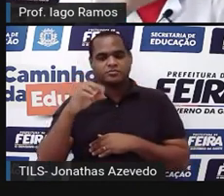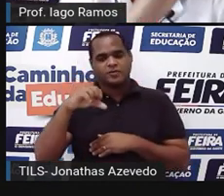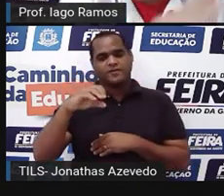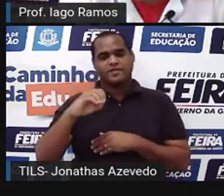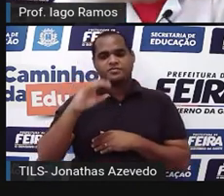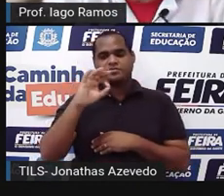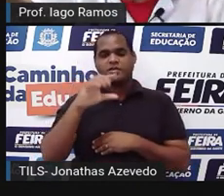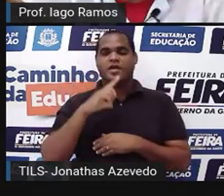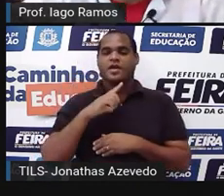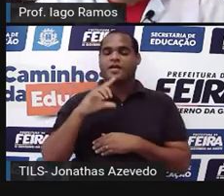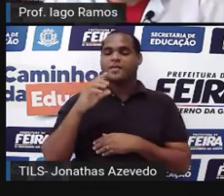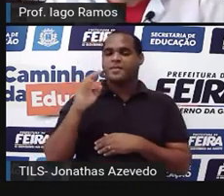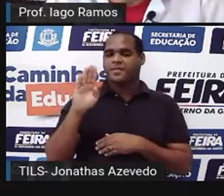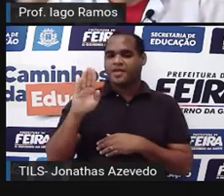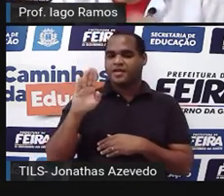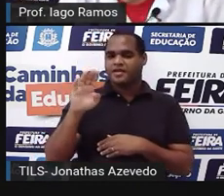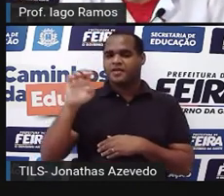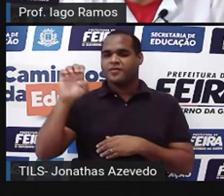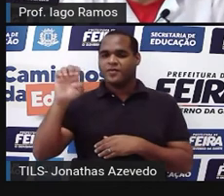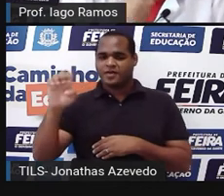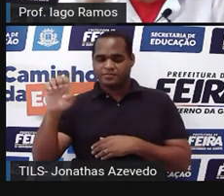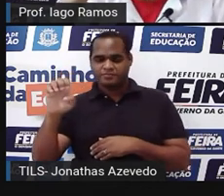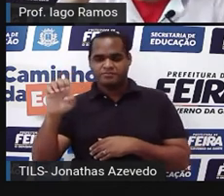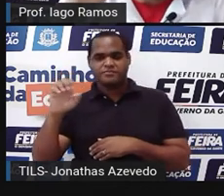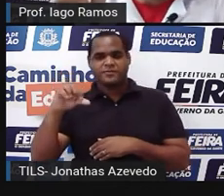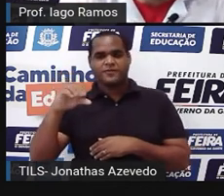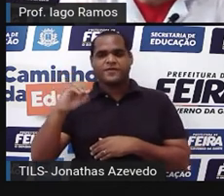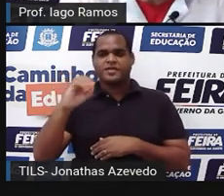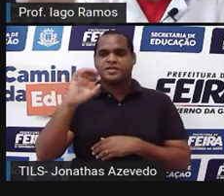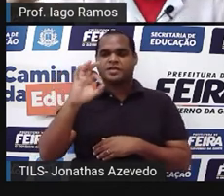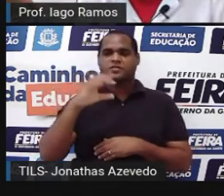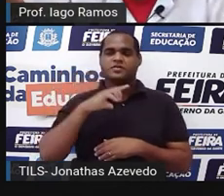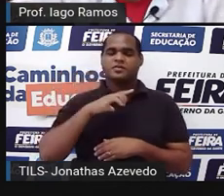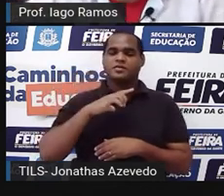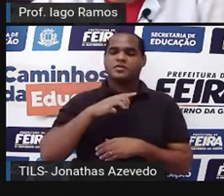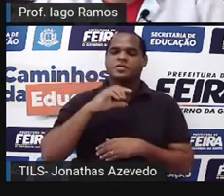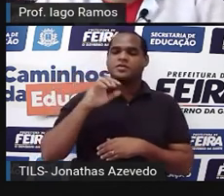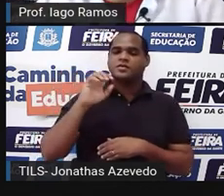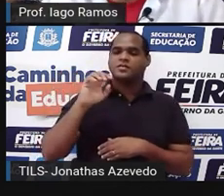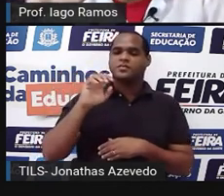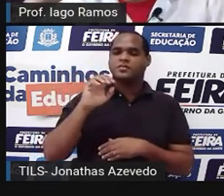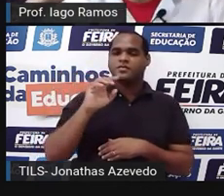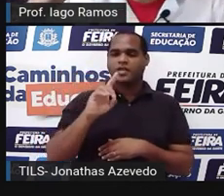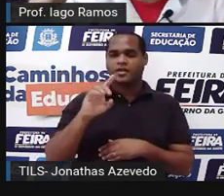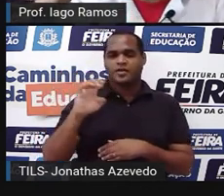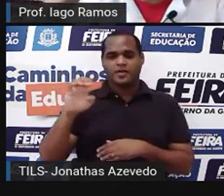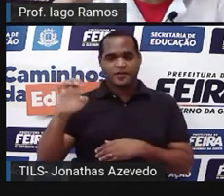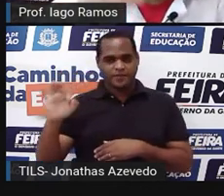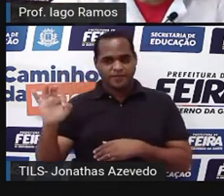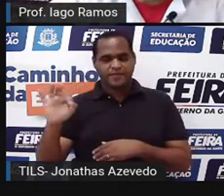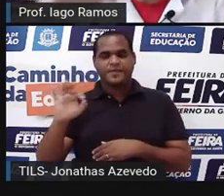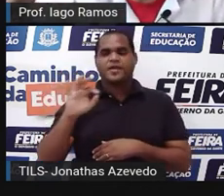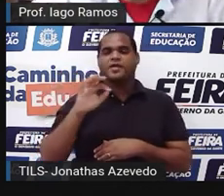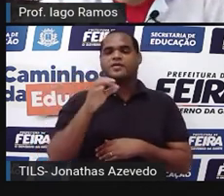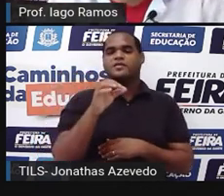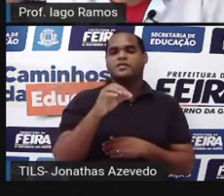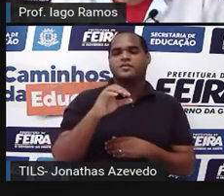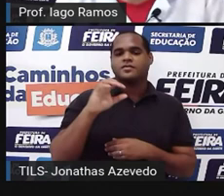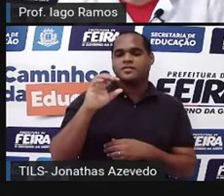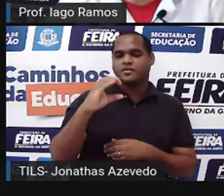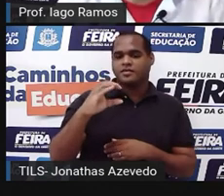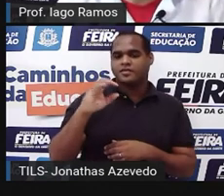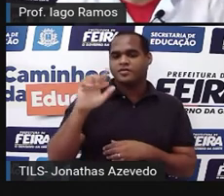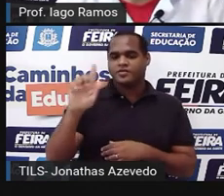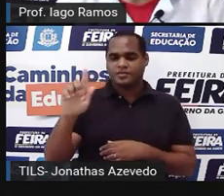graus. O B ao E, 90 graus. O D ao F, 90 graus. O C ao